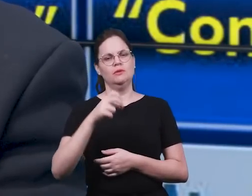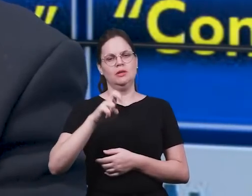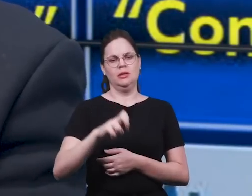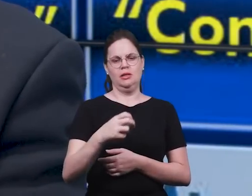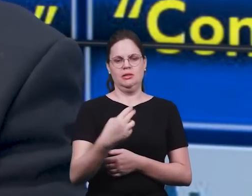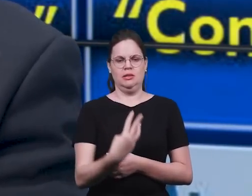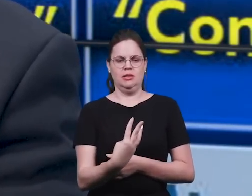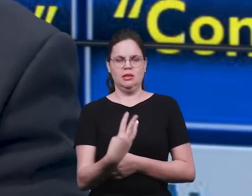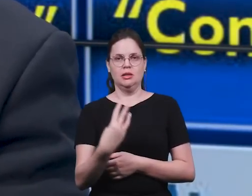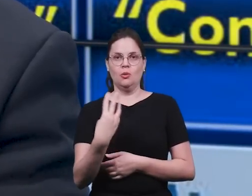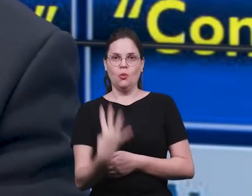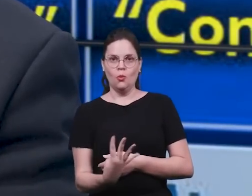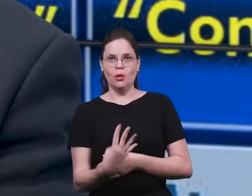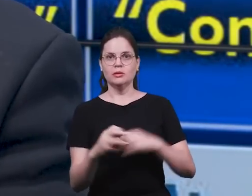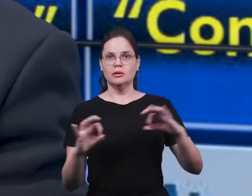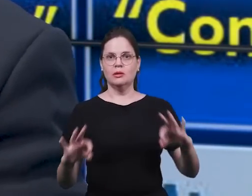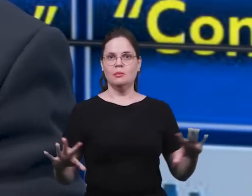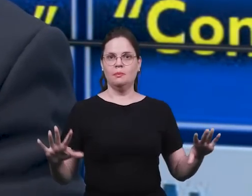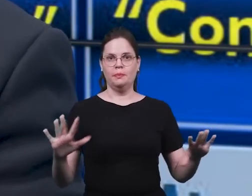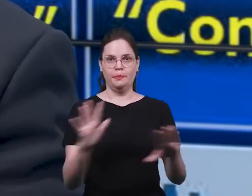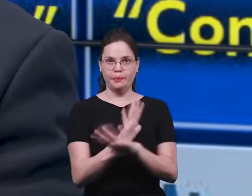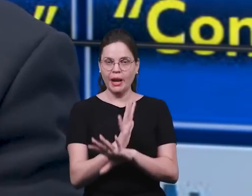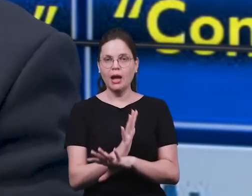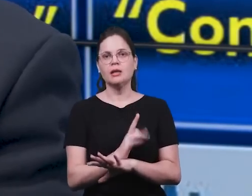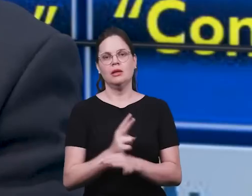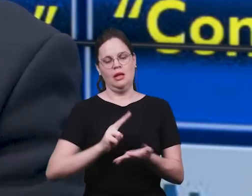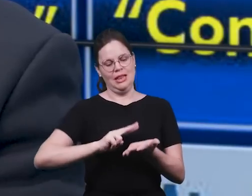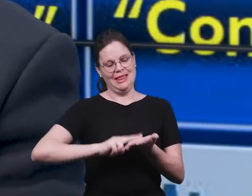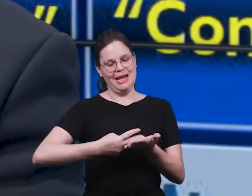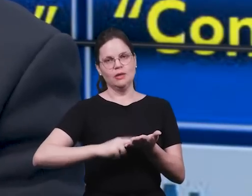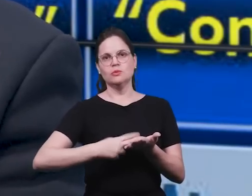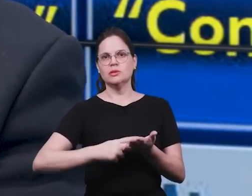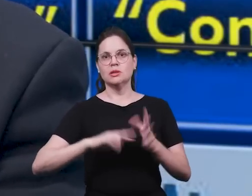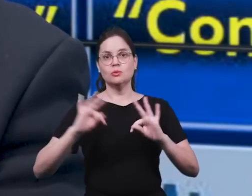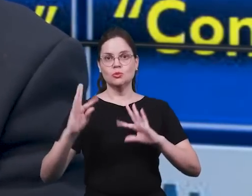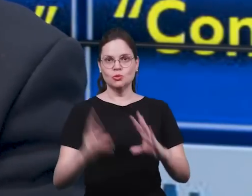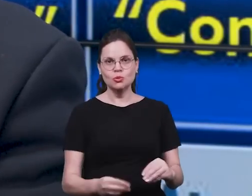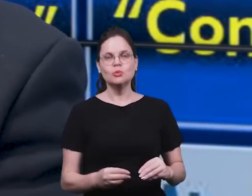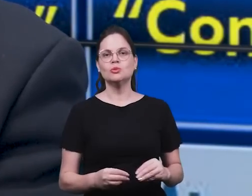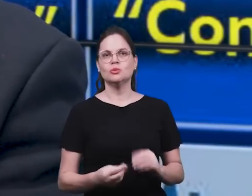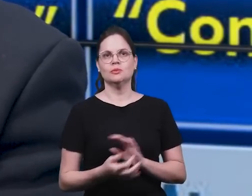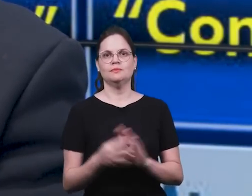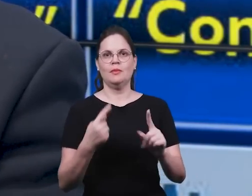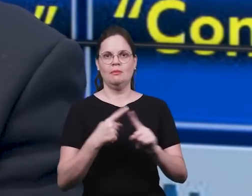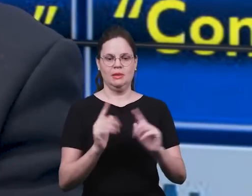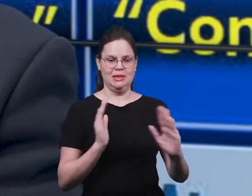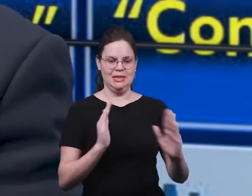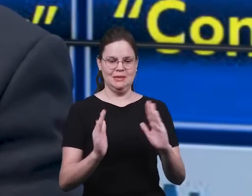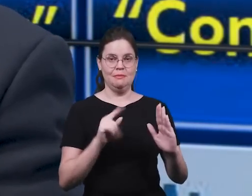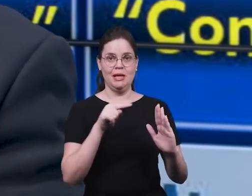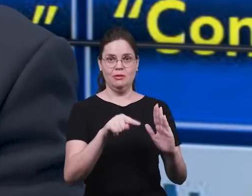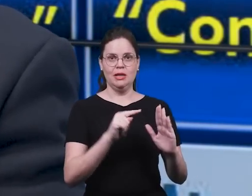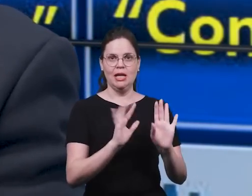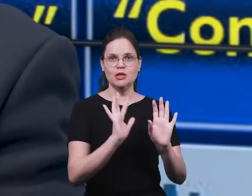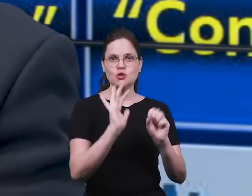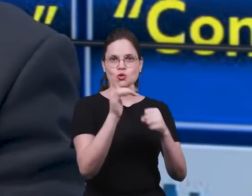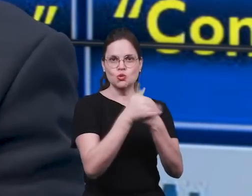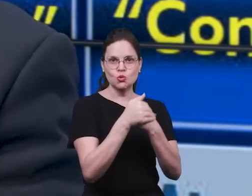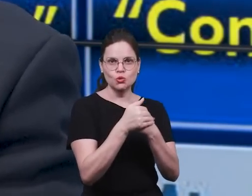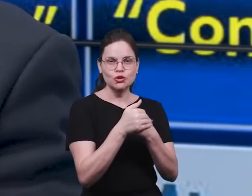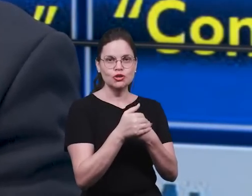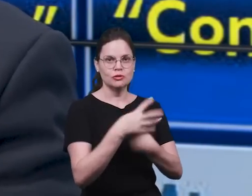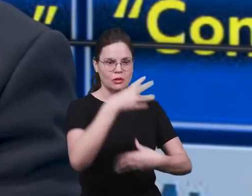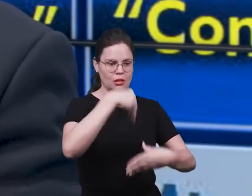1534 que ele completa a Bíblia por inteiro. Mas foi interessante porque esse período que ele se escondeu,